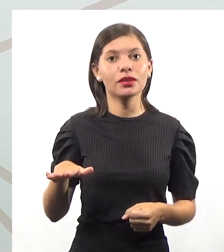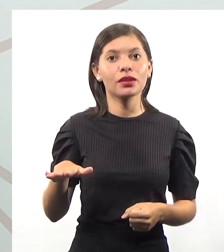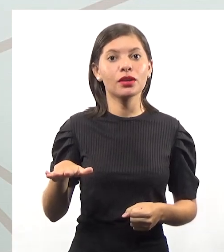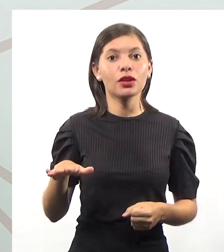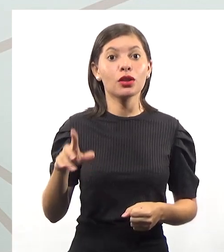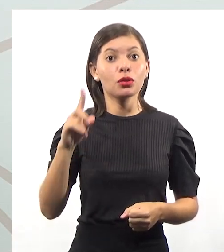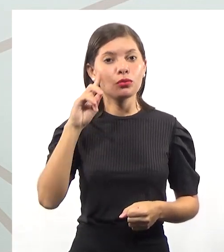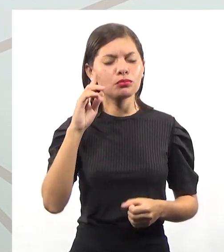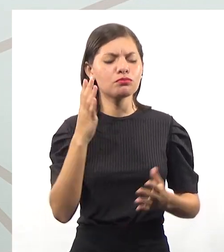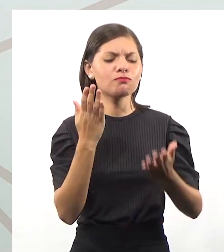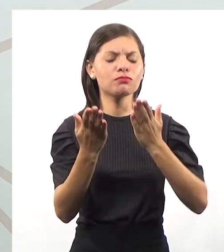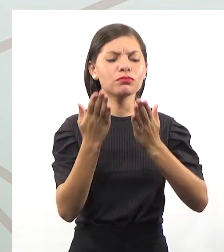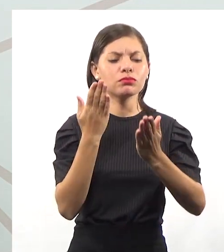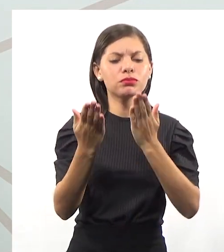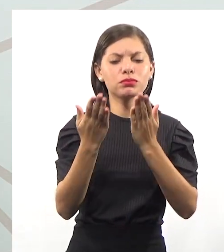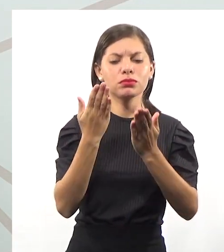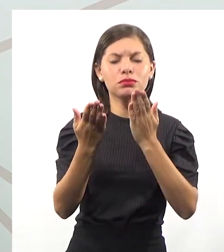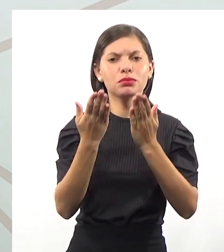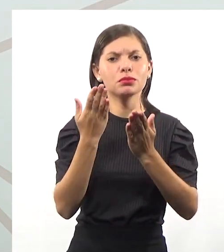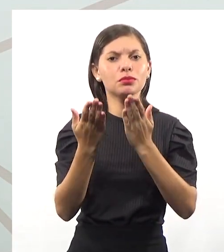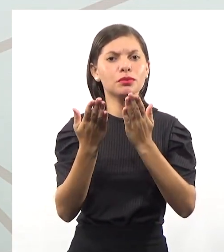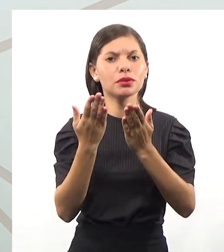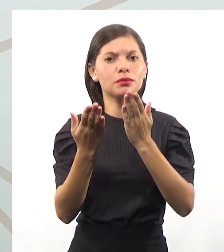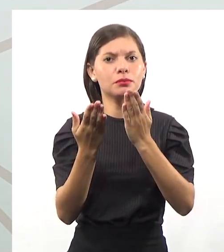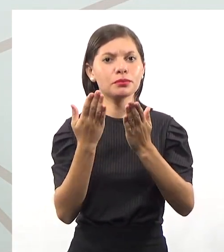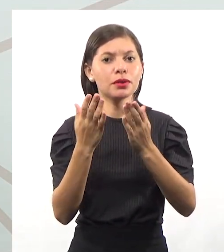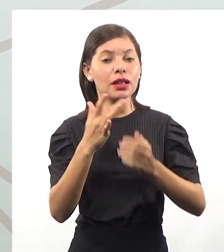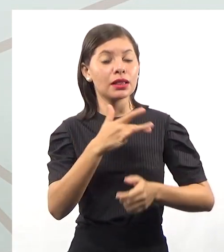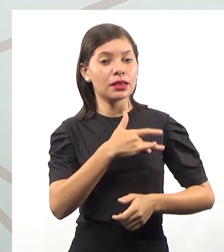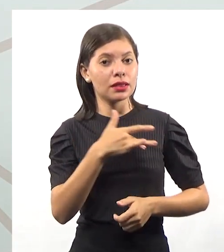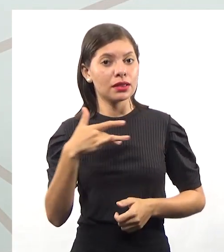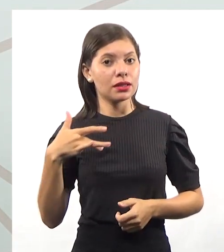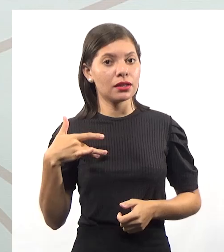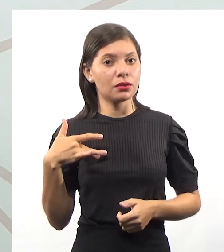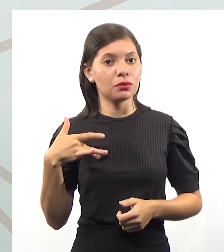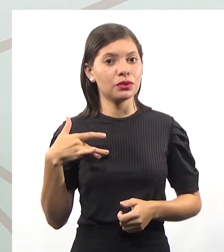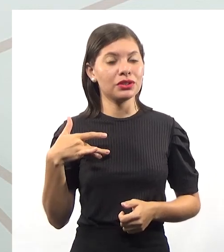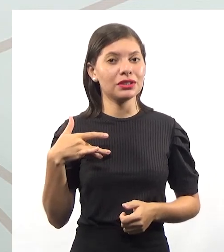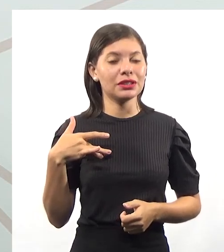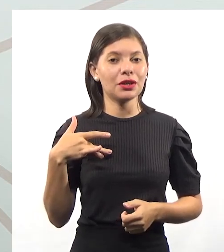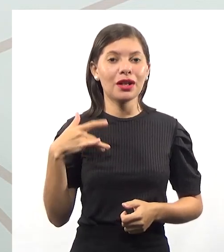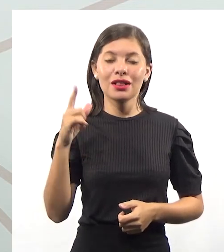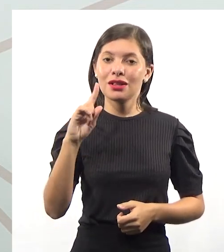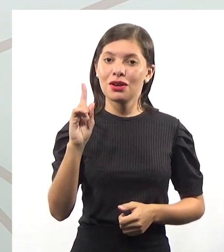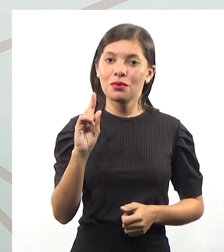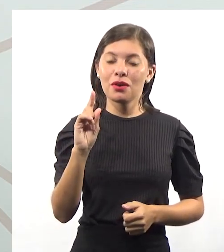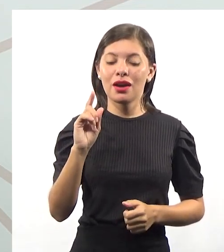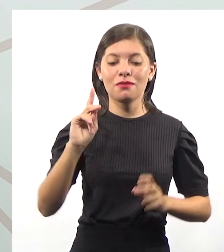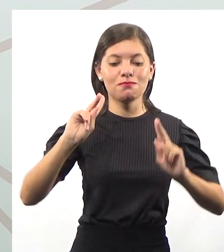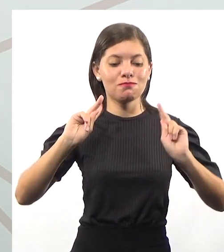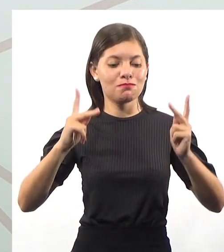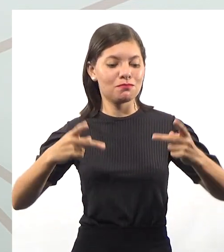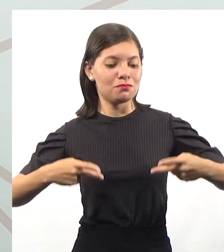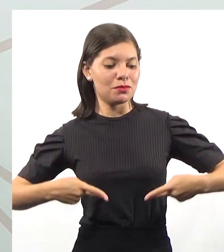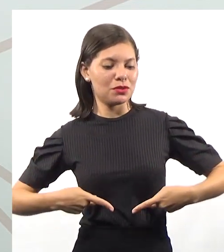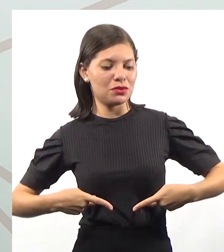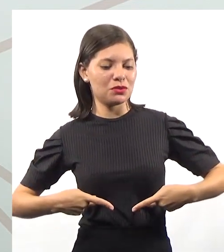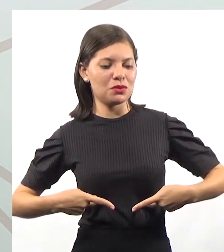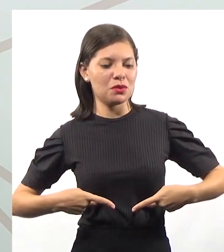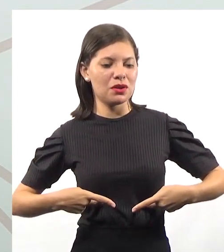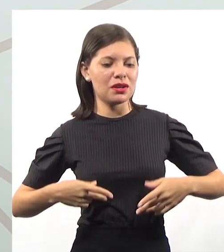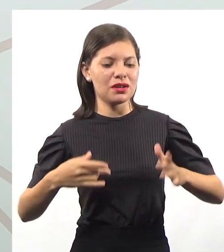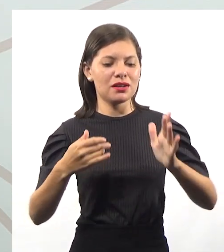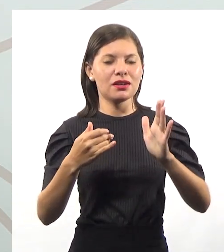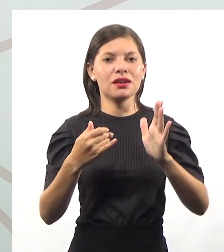do ponto de vista psicológico, neurológico, do ponto de vista da saúde, ela ainda não é um ser que ela praticamente se reconhece